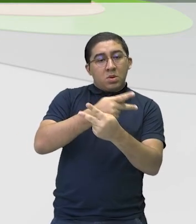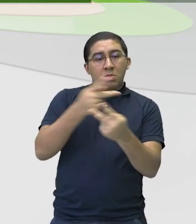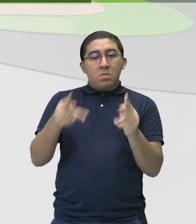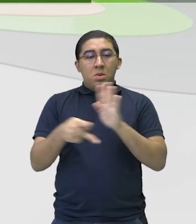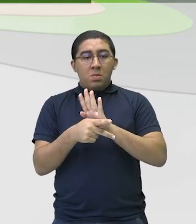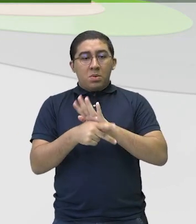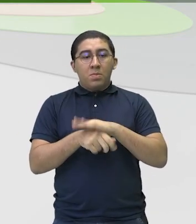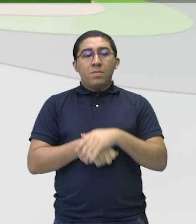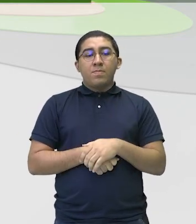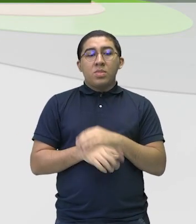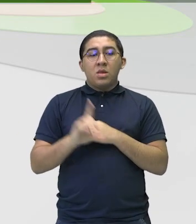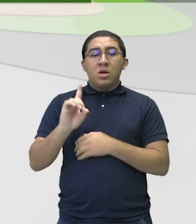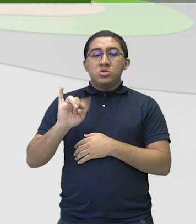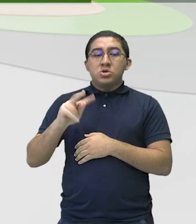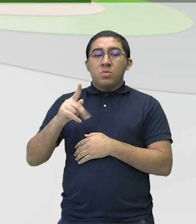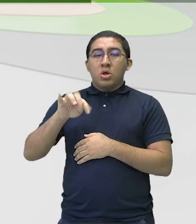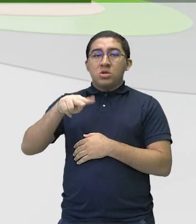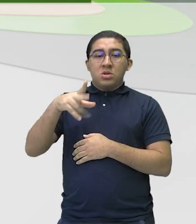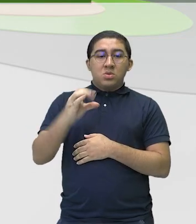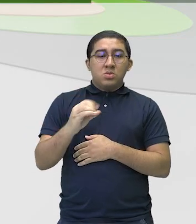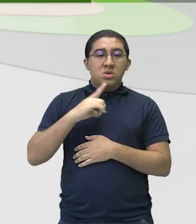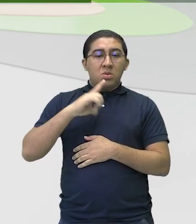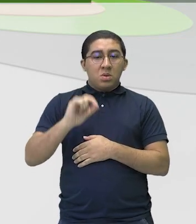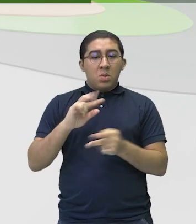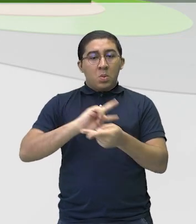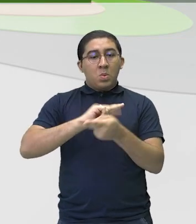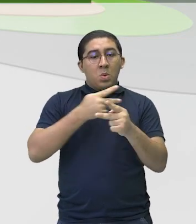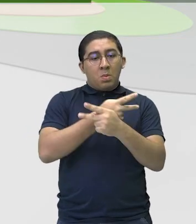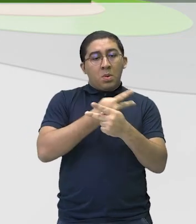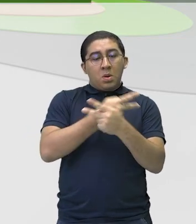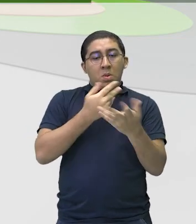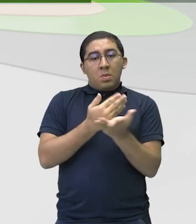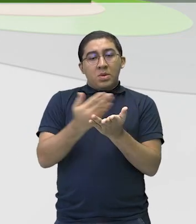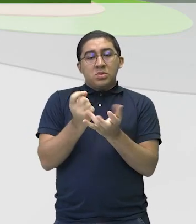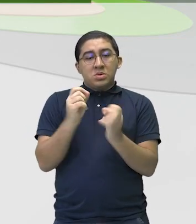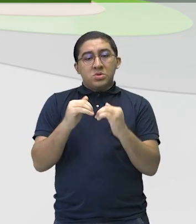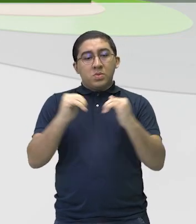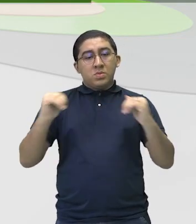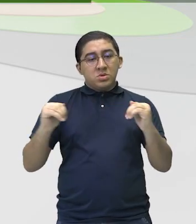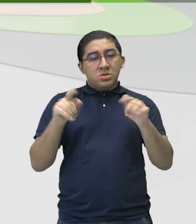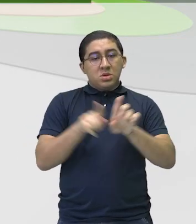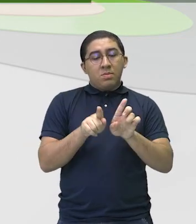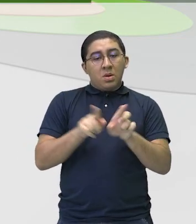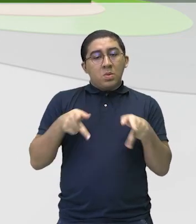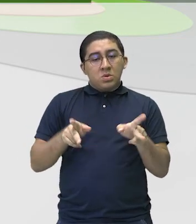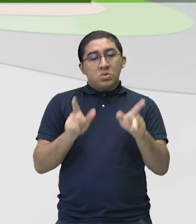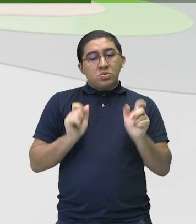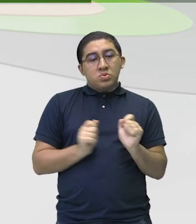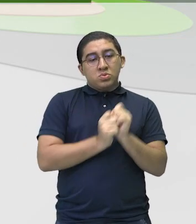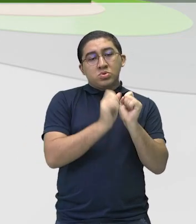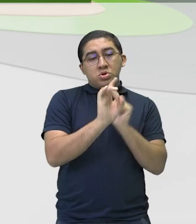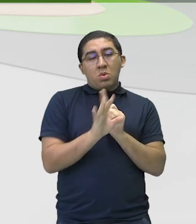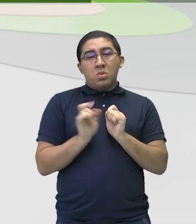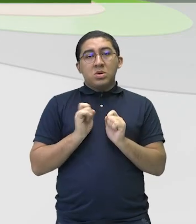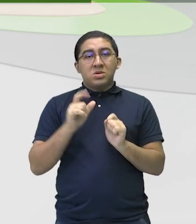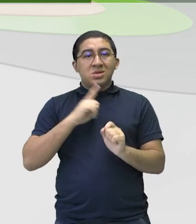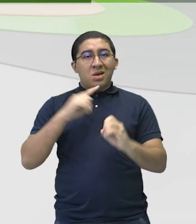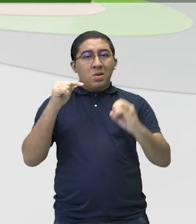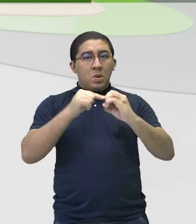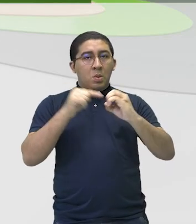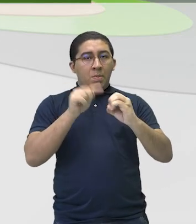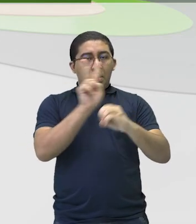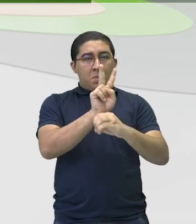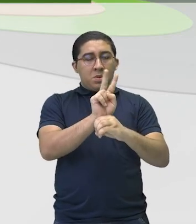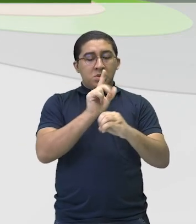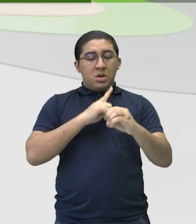homólogos. No diplóteno, nós temos os homólogos, eles vão começar a se separar, permanecendo ainda unidos apenas